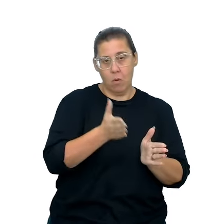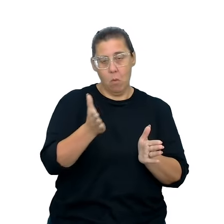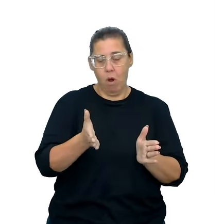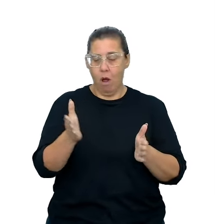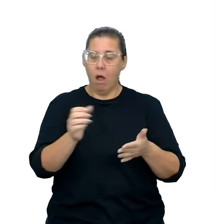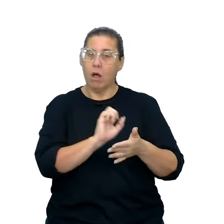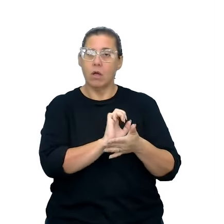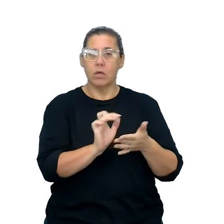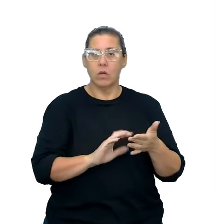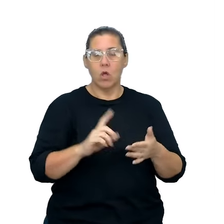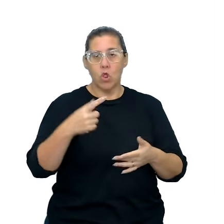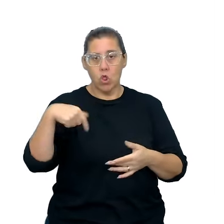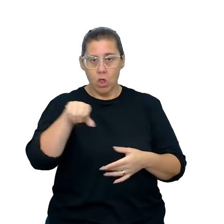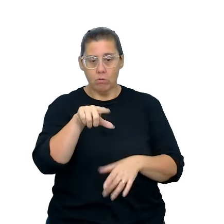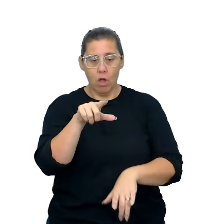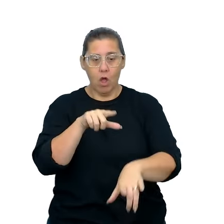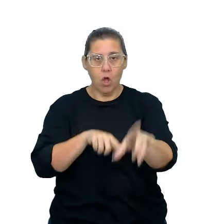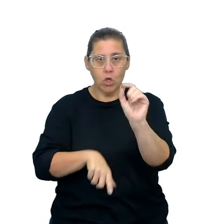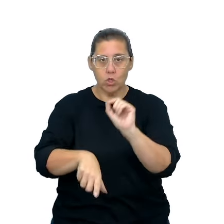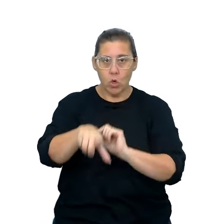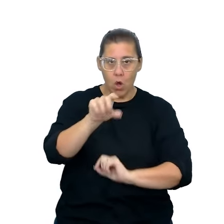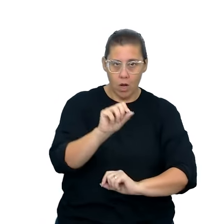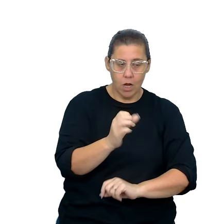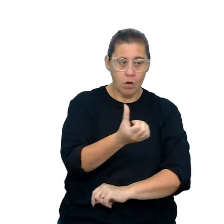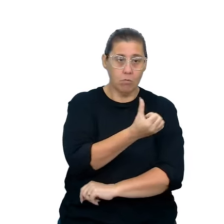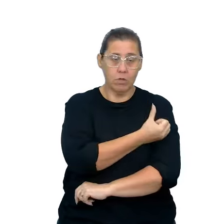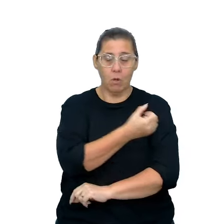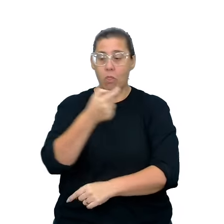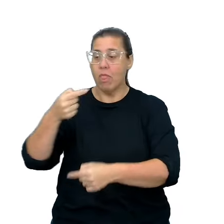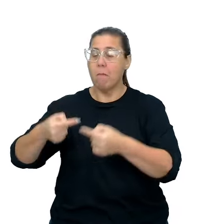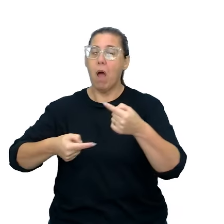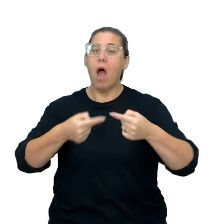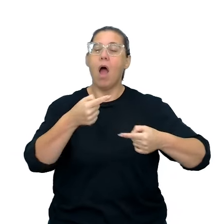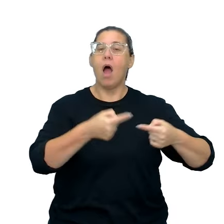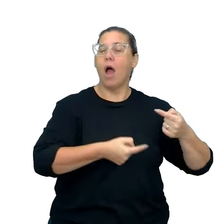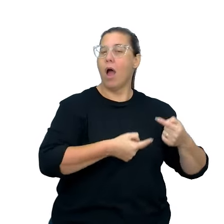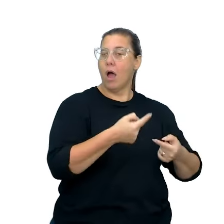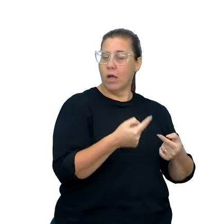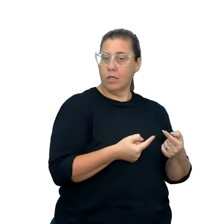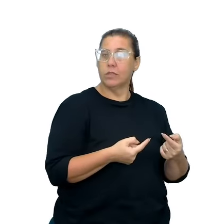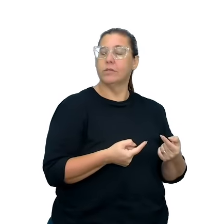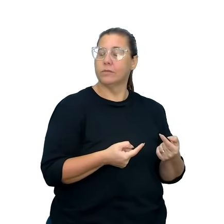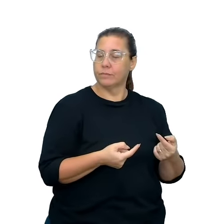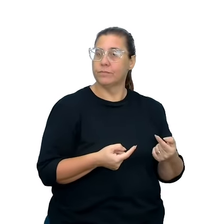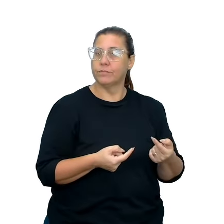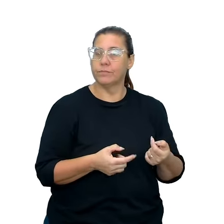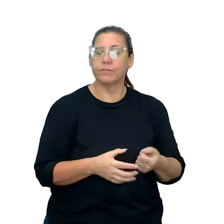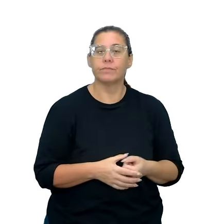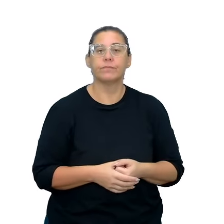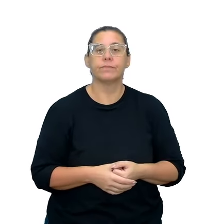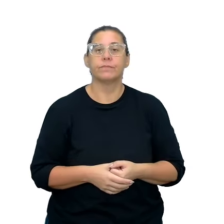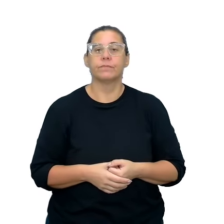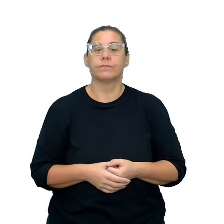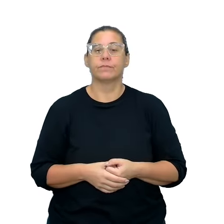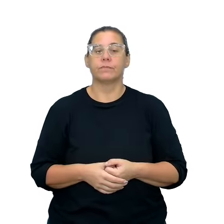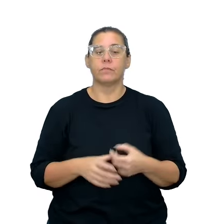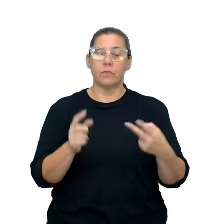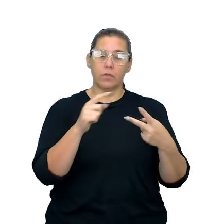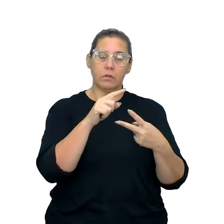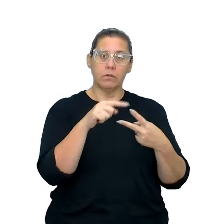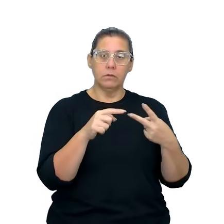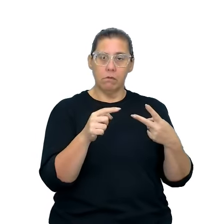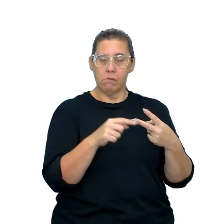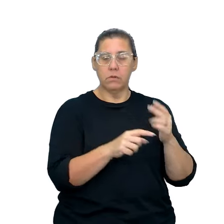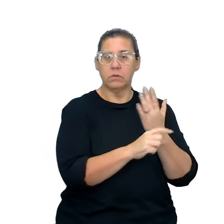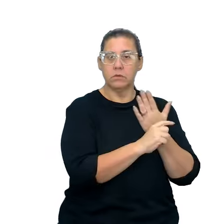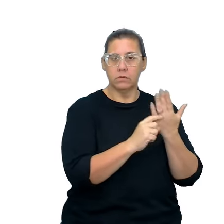atividades, nós escolhemos para o sexto ano debate, ele está, segundo o Schneuli e Dawes, estão dentro do